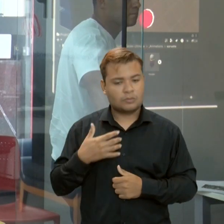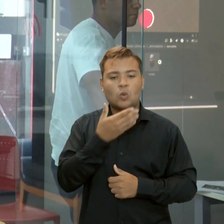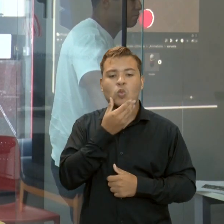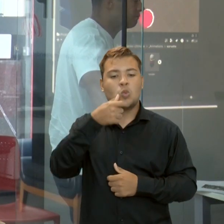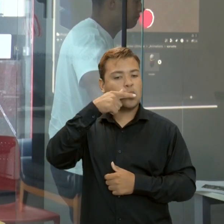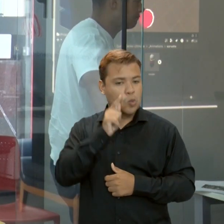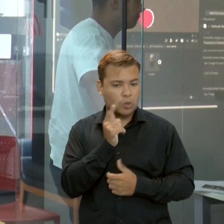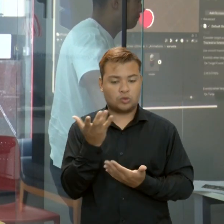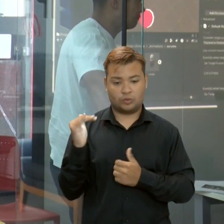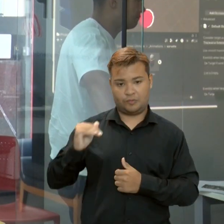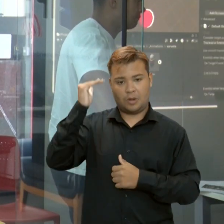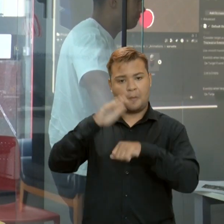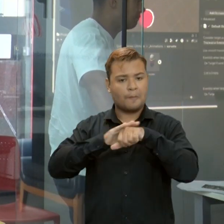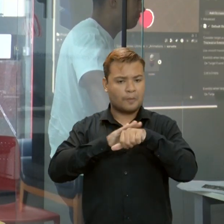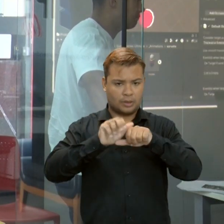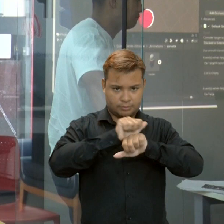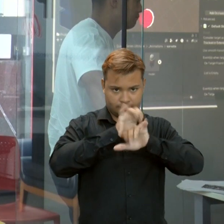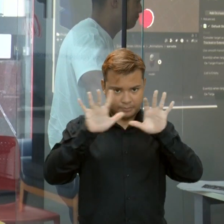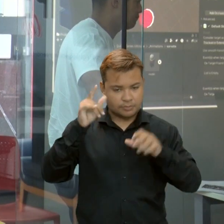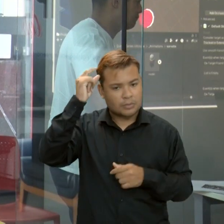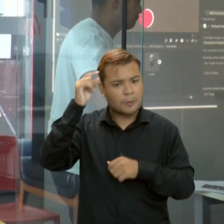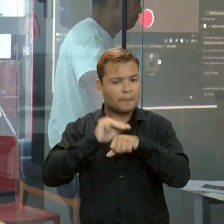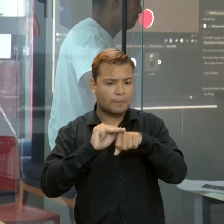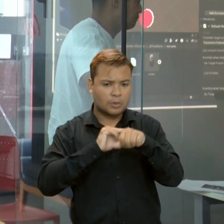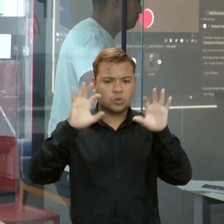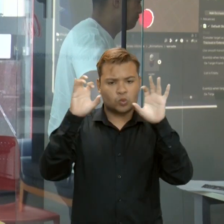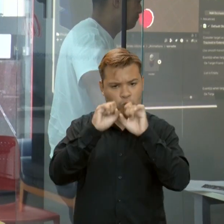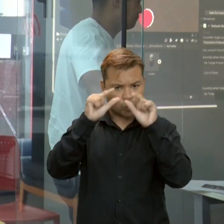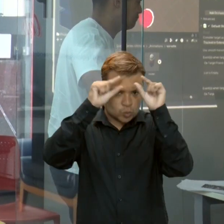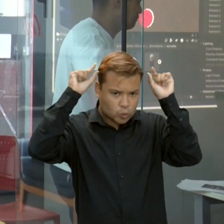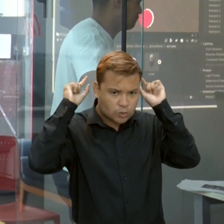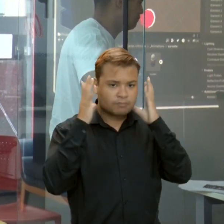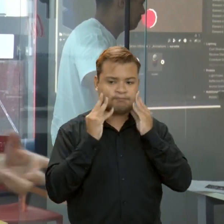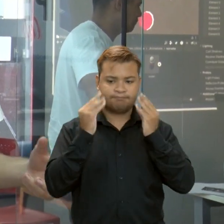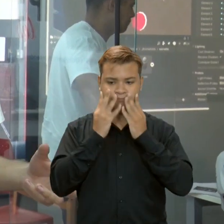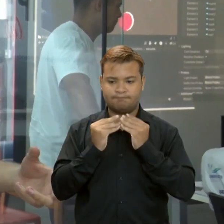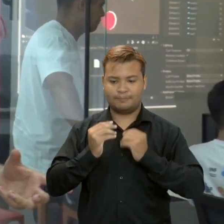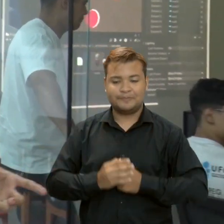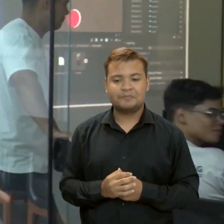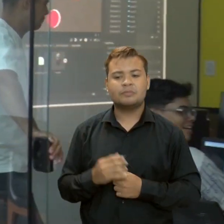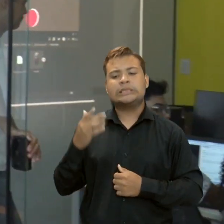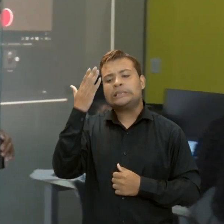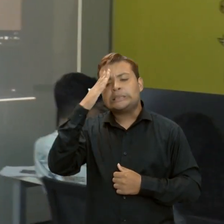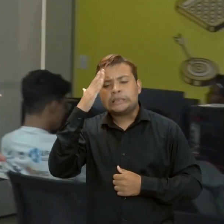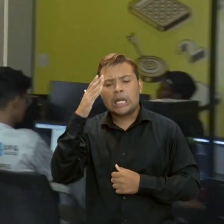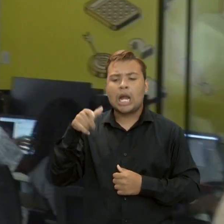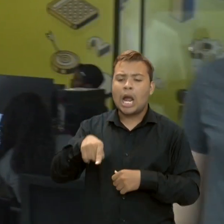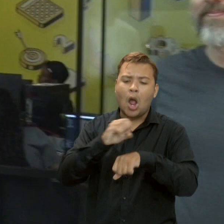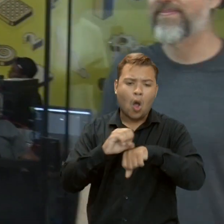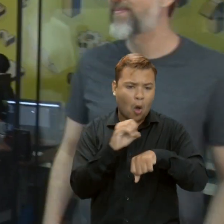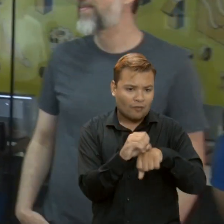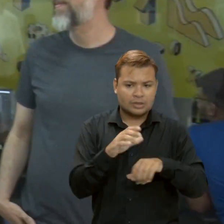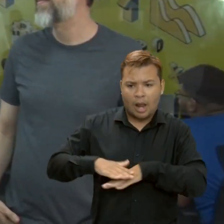Gustavo Soares, um jovem adulto de pele clara, tenho os cabelos castanhos escuros curtos e uso barba. Para entender melhor sobre a Oficina